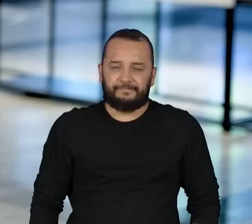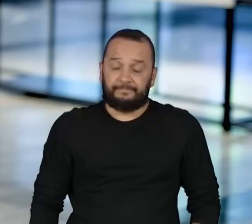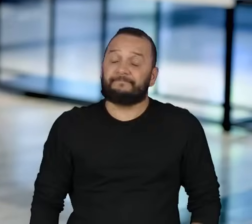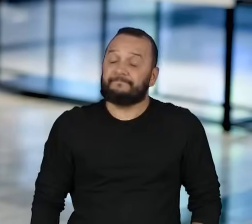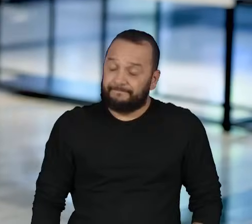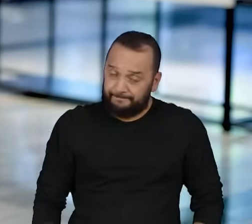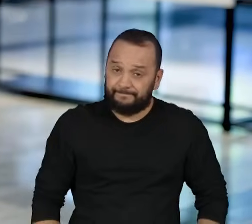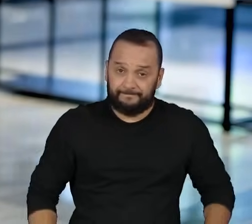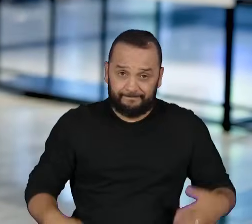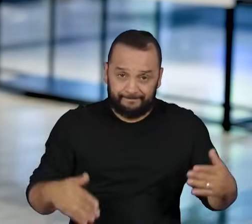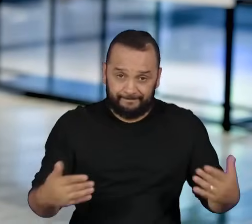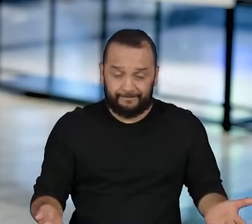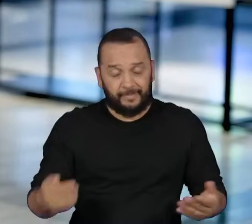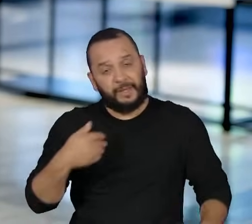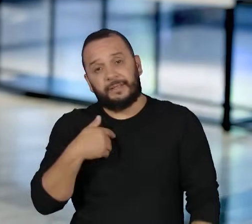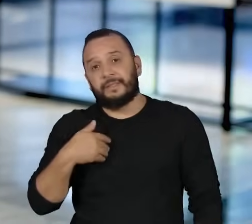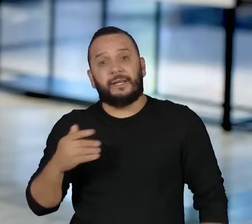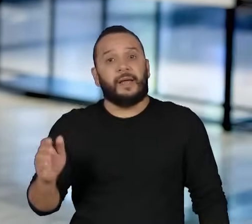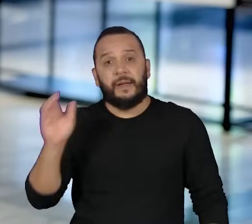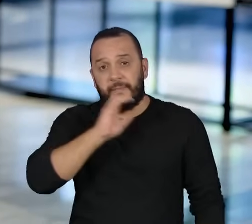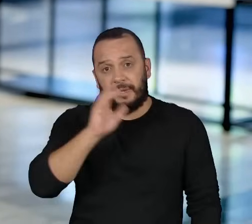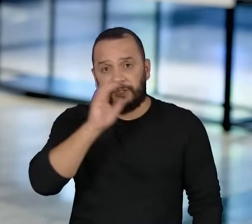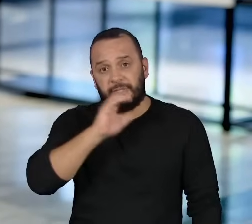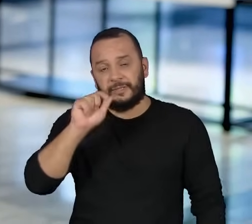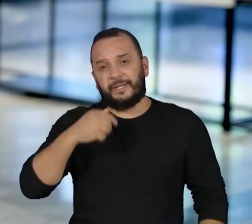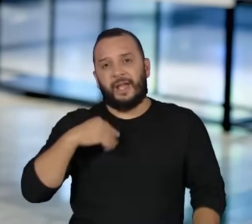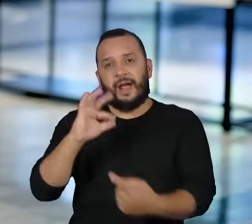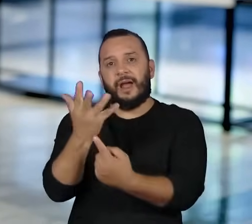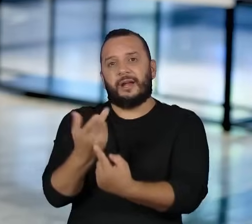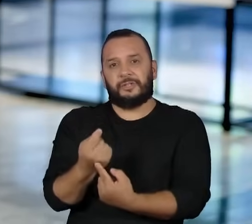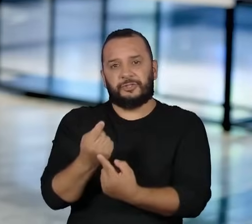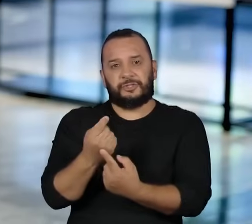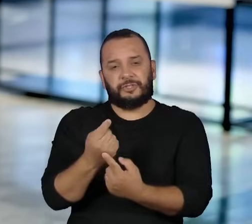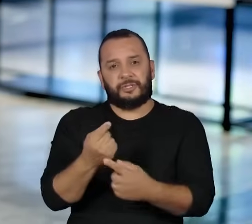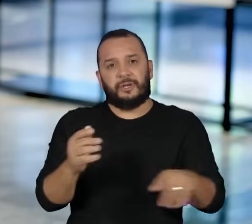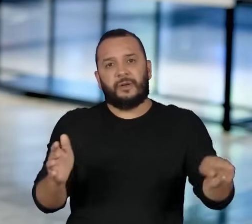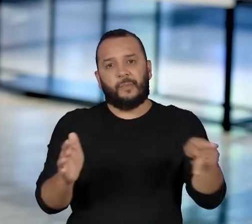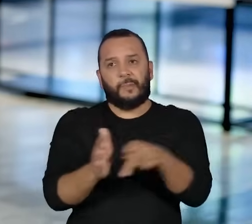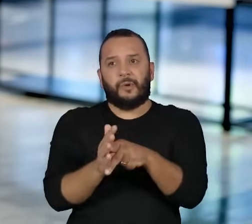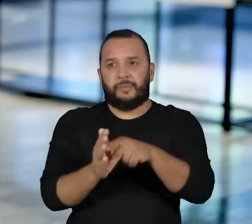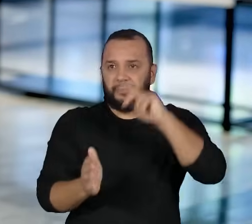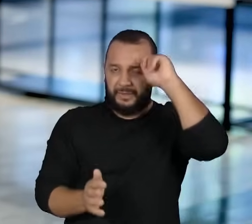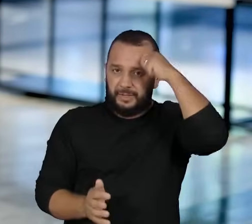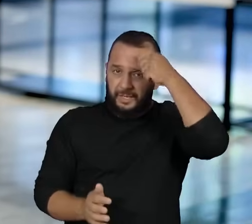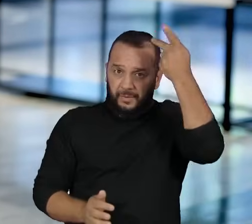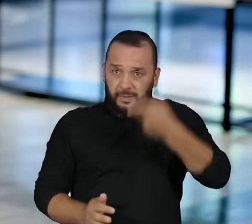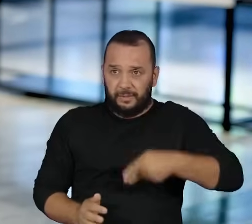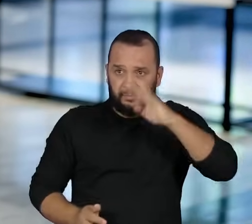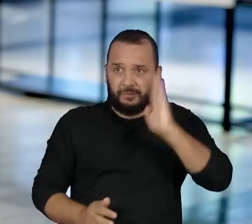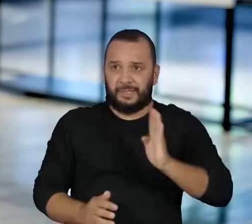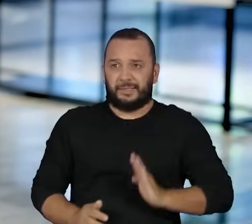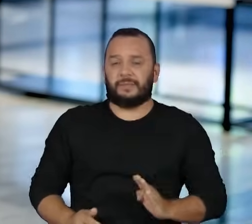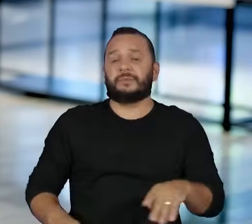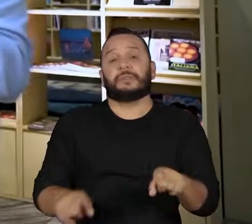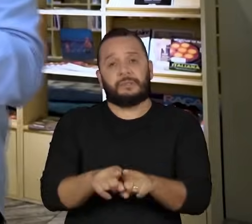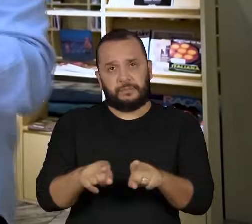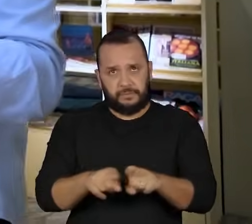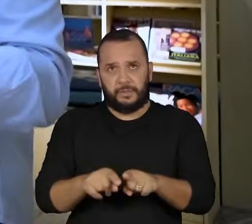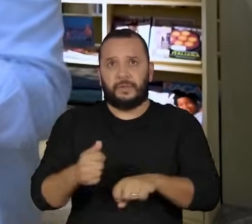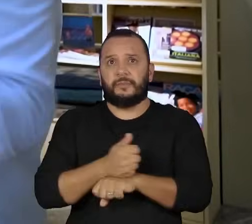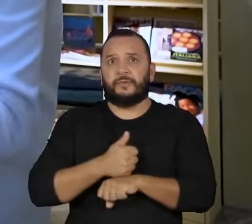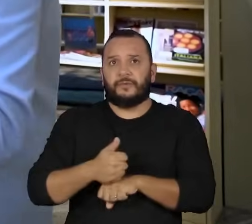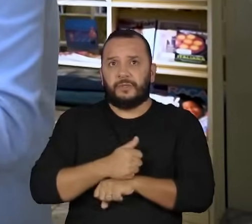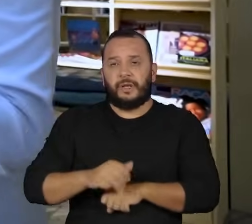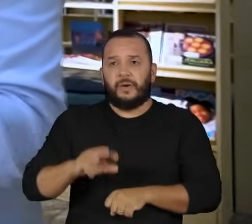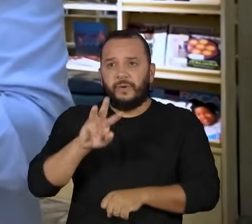Essa, digamos, emergência da arte afro-brasileira e da arte de um artista como